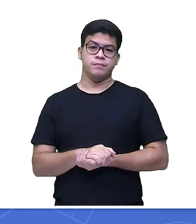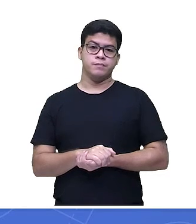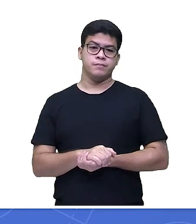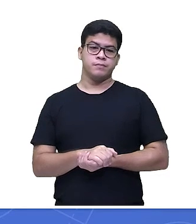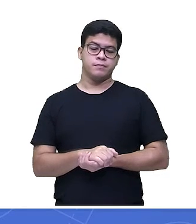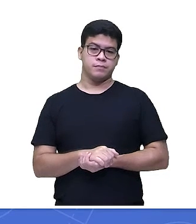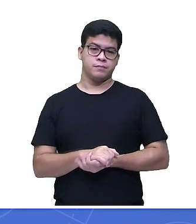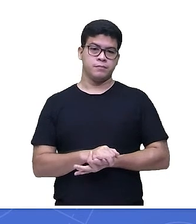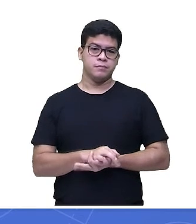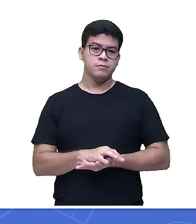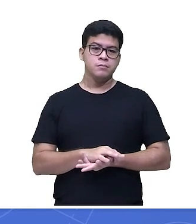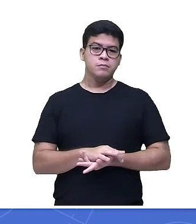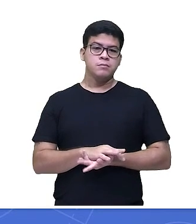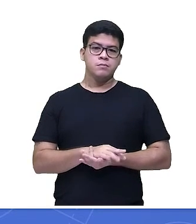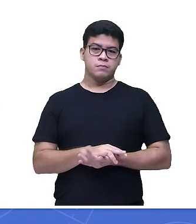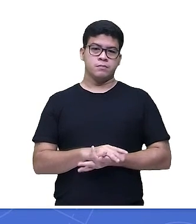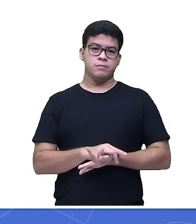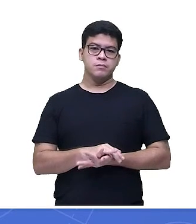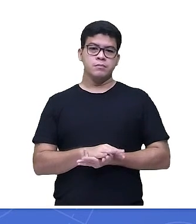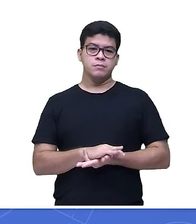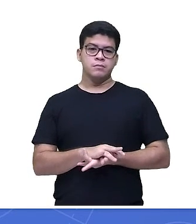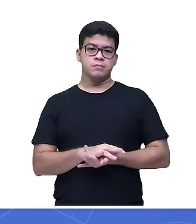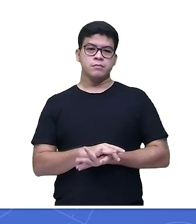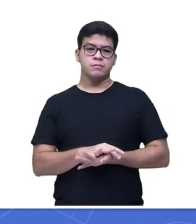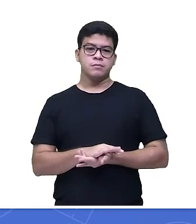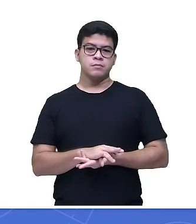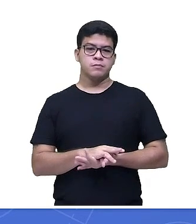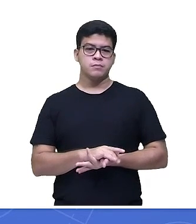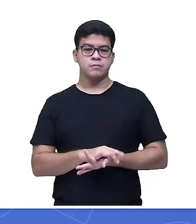quem está participando.